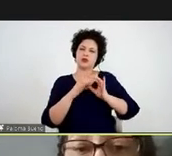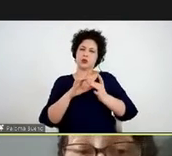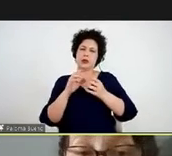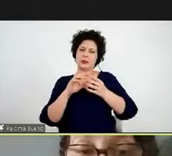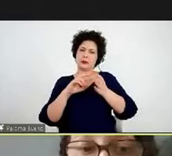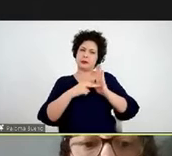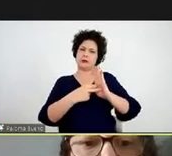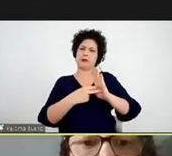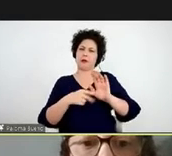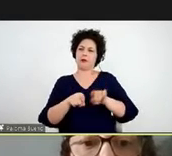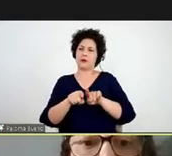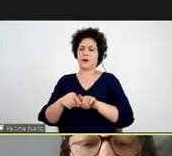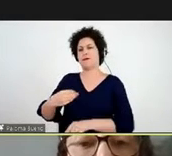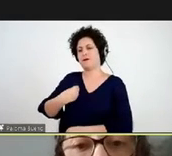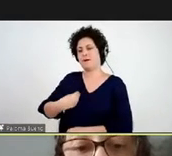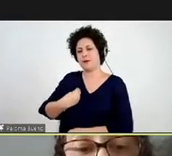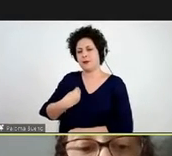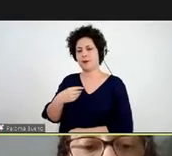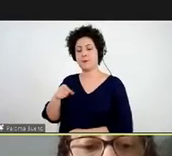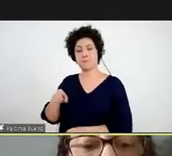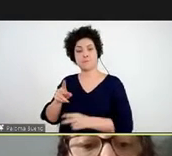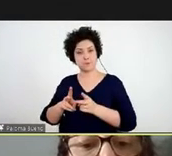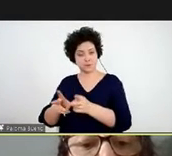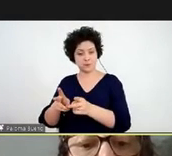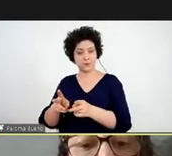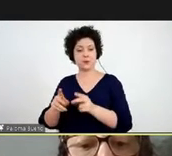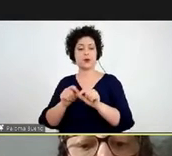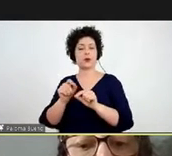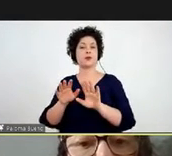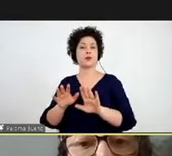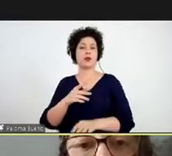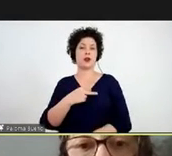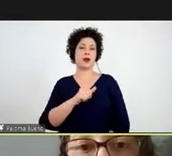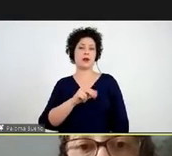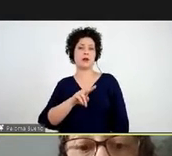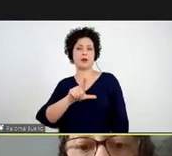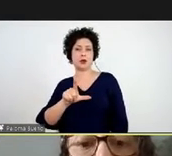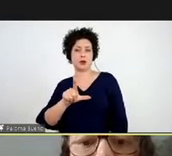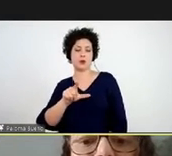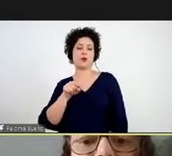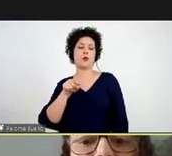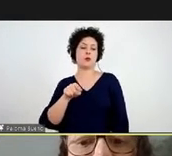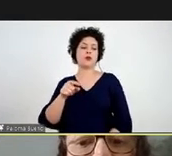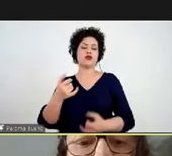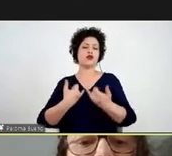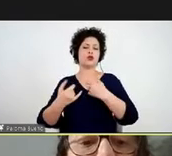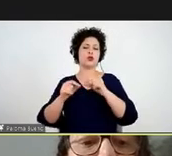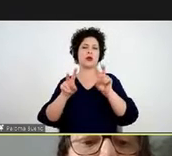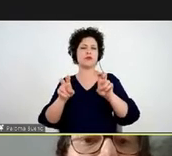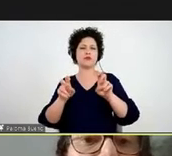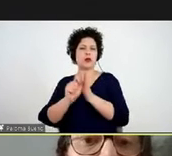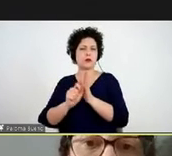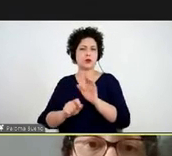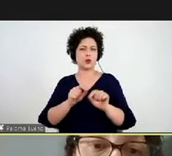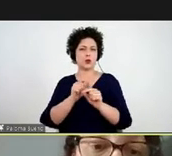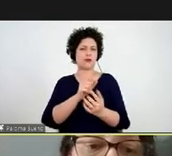sentido e do vivido. Bem, para continuar a conversa, Paul Ricoeur diz para a gente que as dimensões da